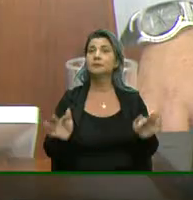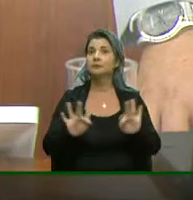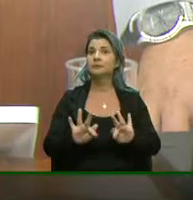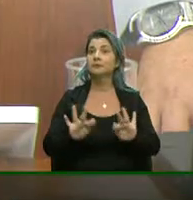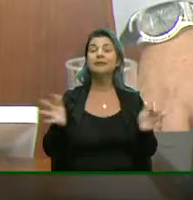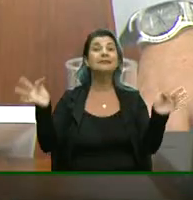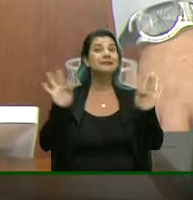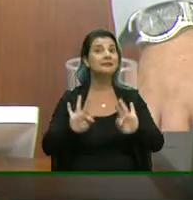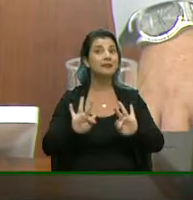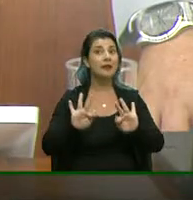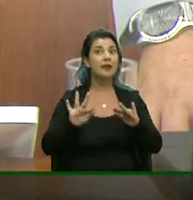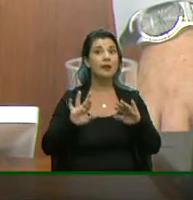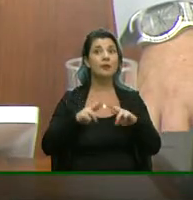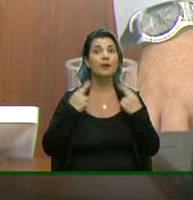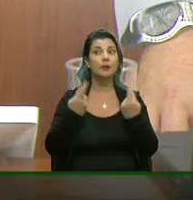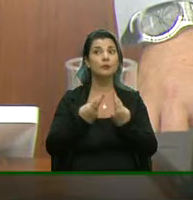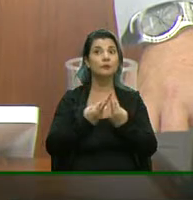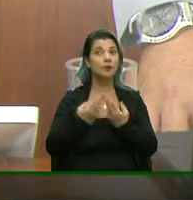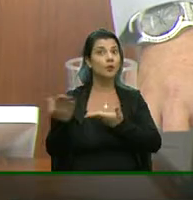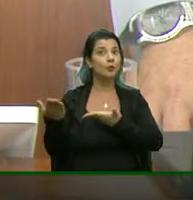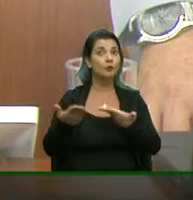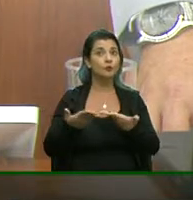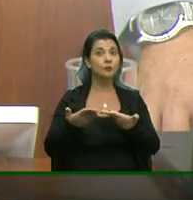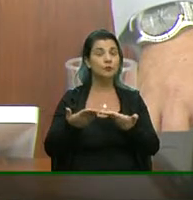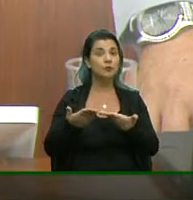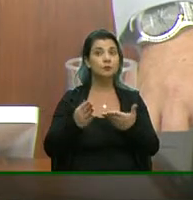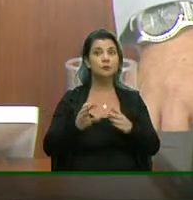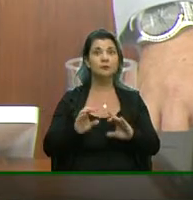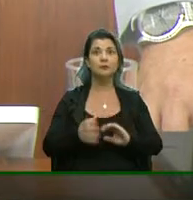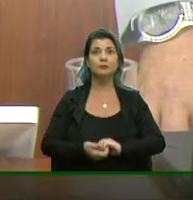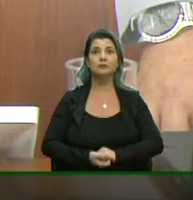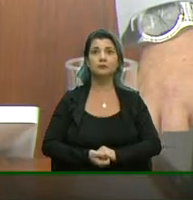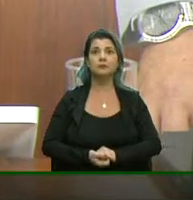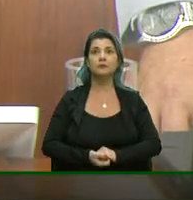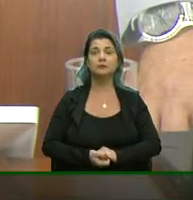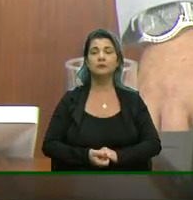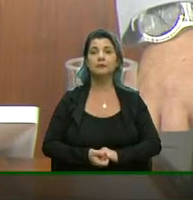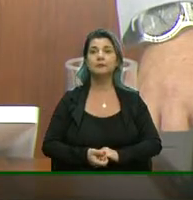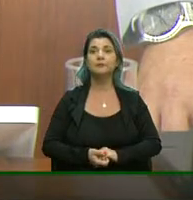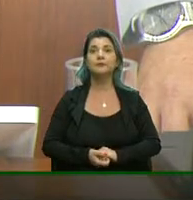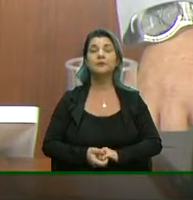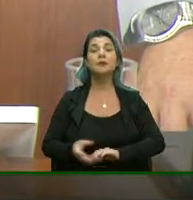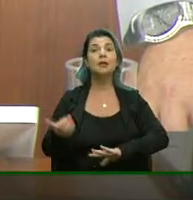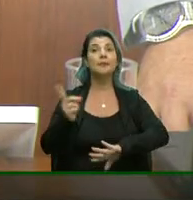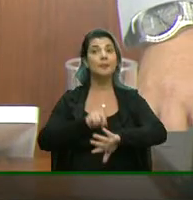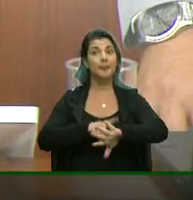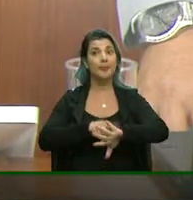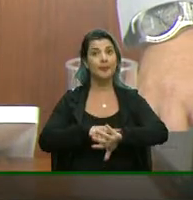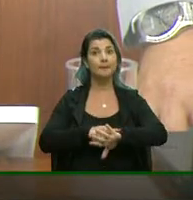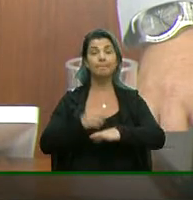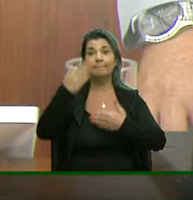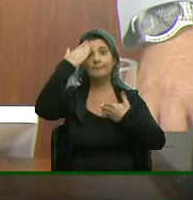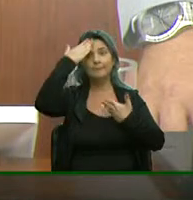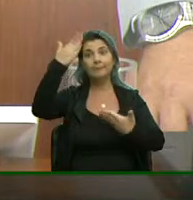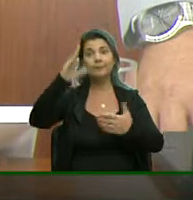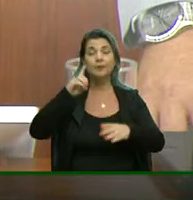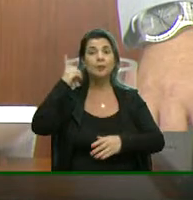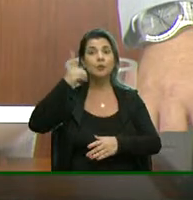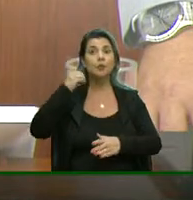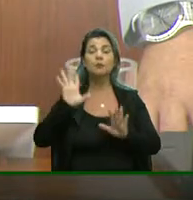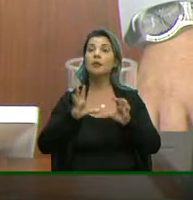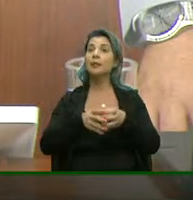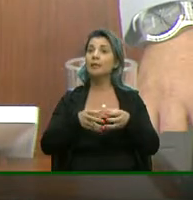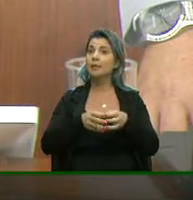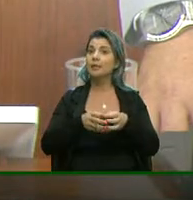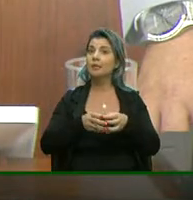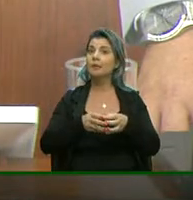parlamentares, encerro a presente sessão, convocando as senhoras e senhores parlamentares para a sessão extraordinária virtual do dia 6 de abril de 2021, à hora regimental. Agradeço a todos os parlamentares e equipe de trabalho